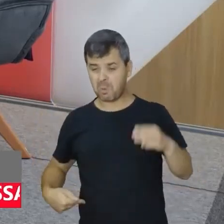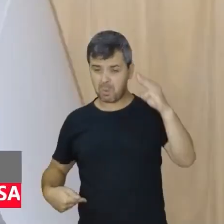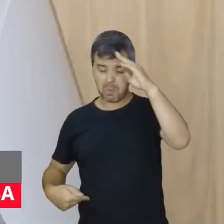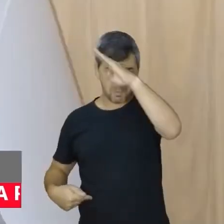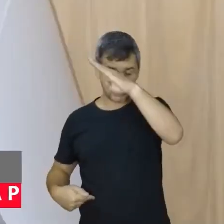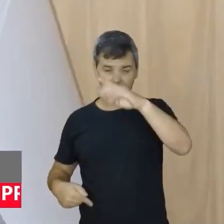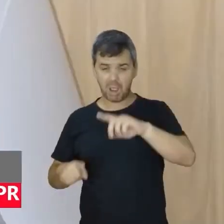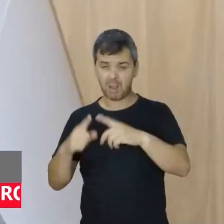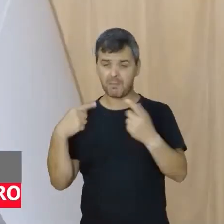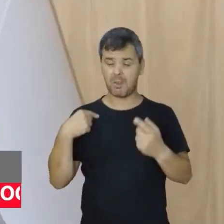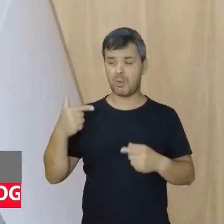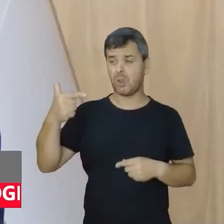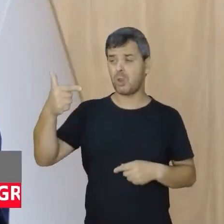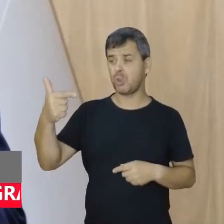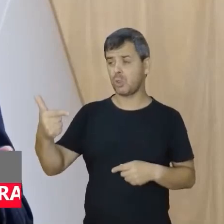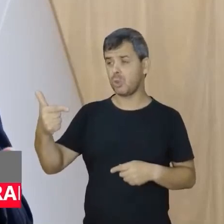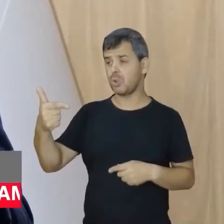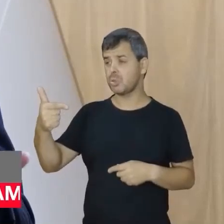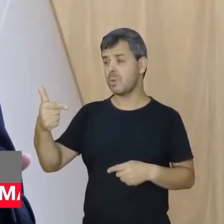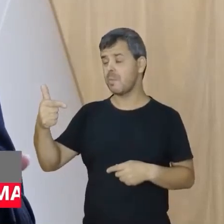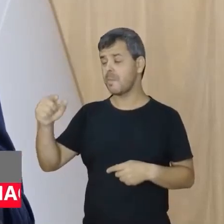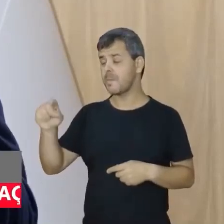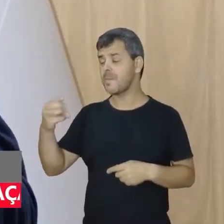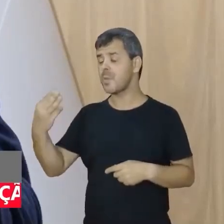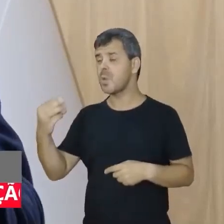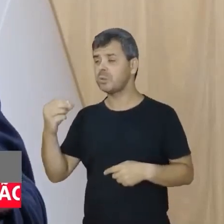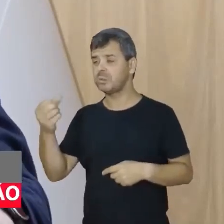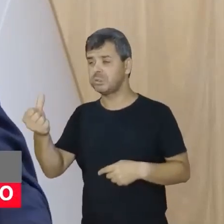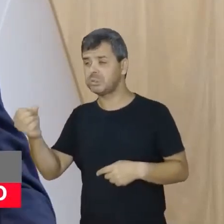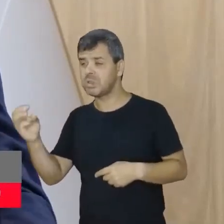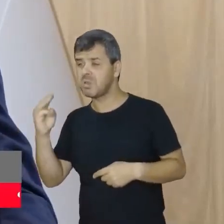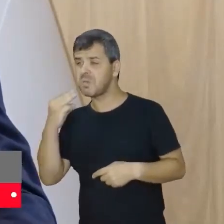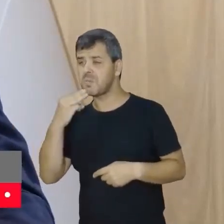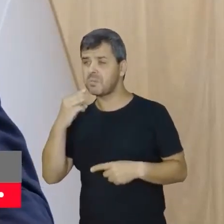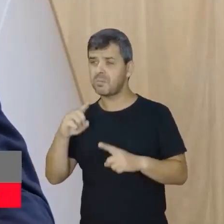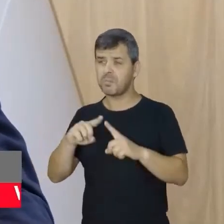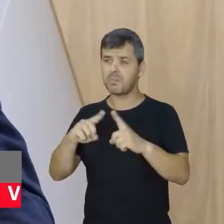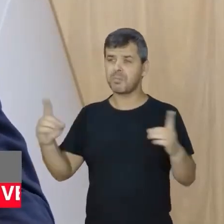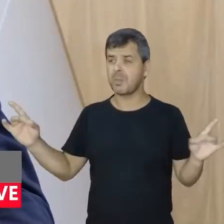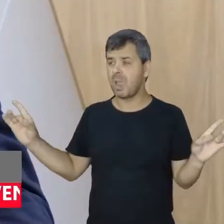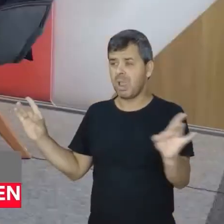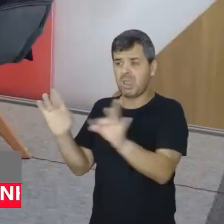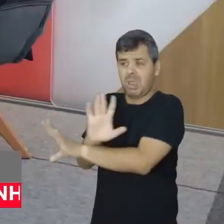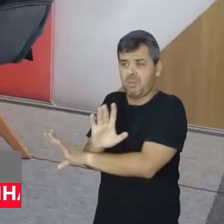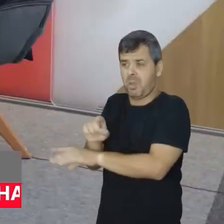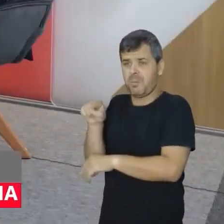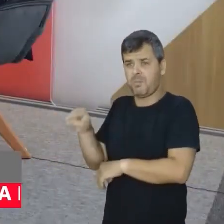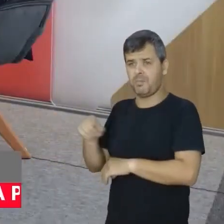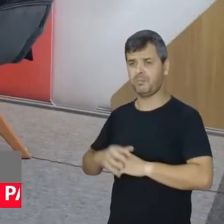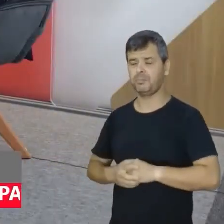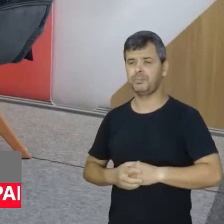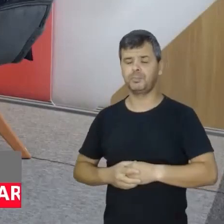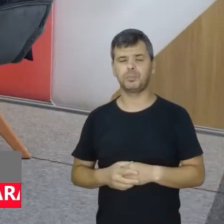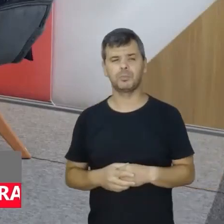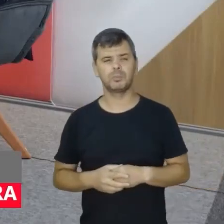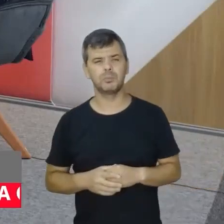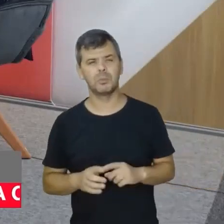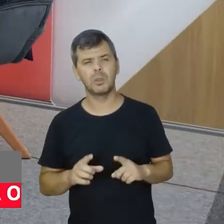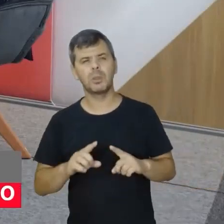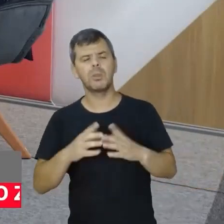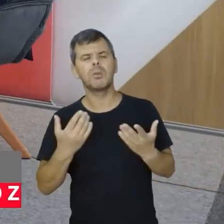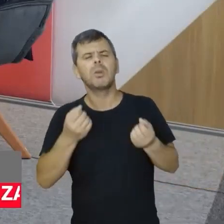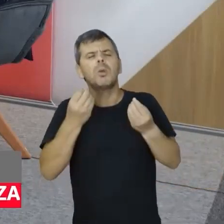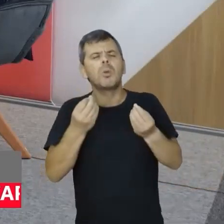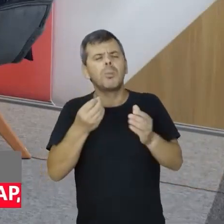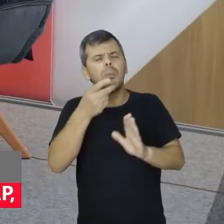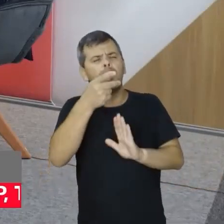seria 2 milhões e 600. Ou seja, o PA caminhava verdadeiramente para a extinção. Acabar. E eu queria que a gente falasse como é